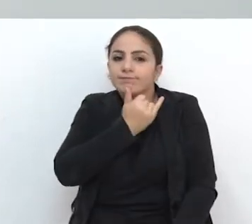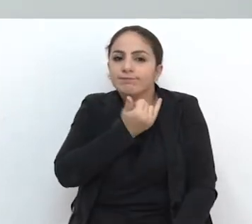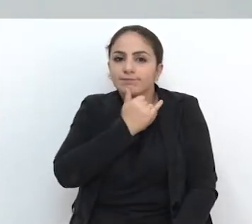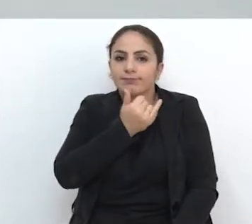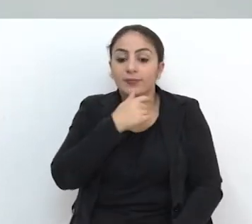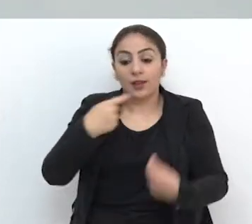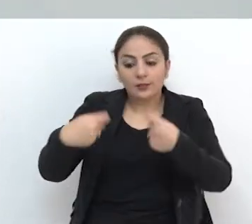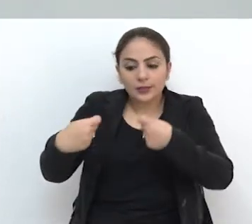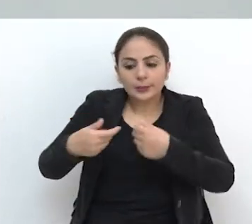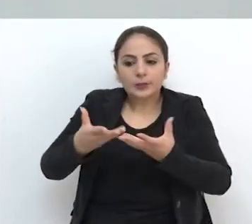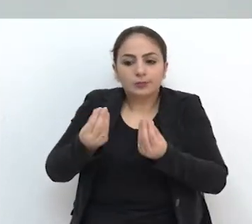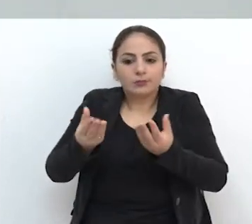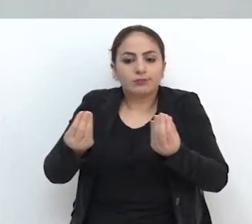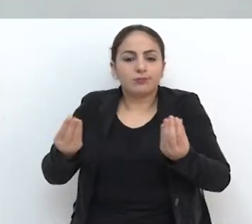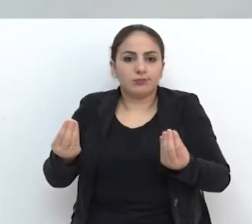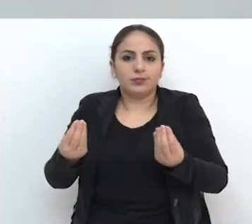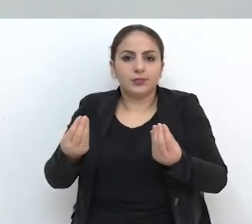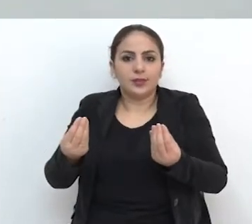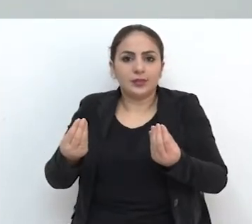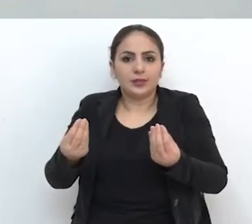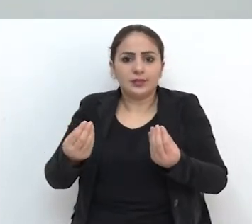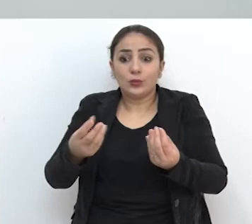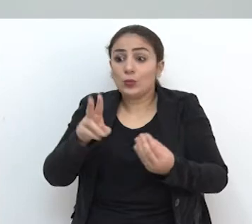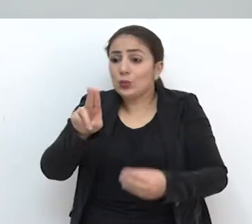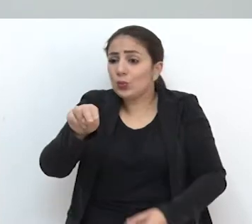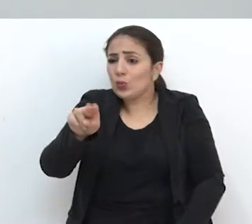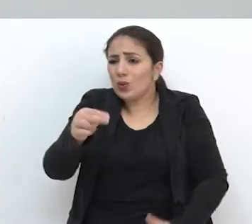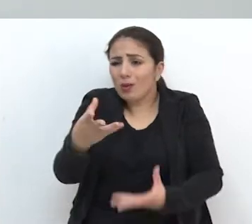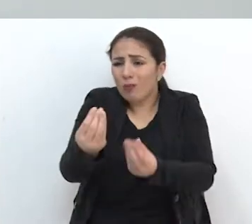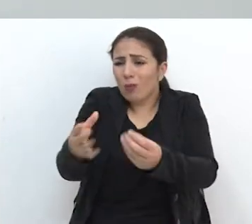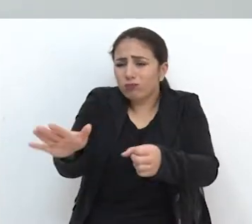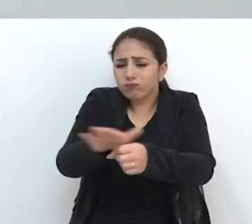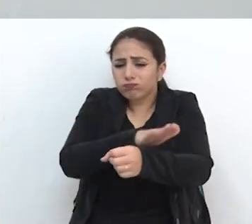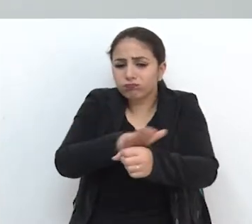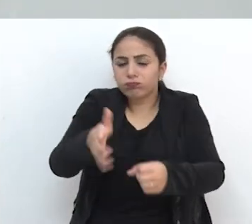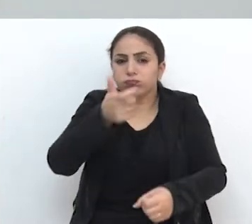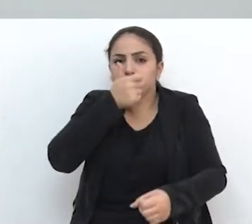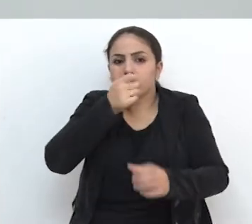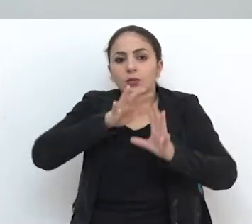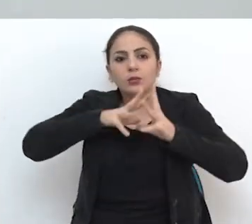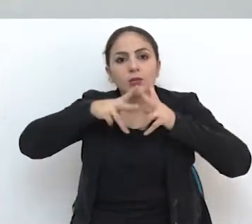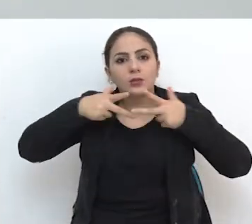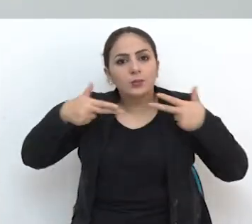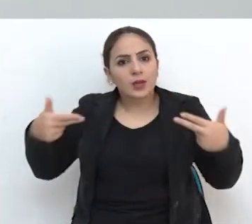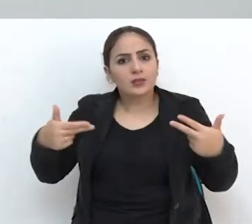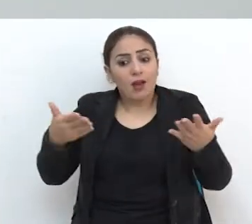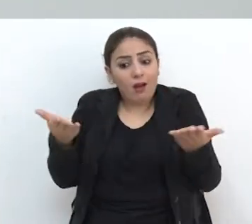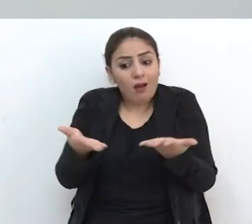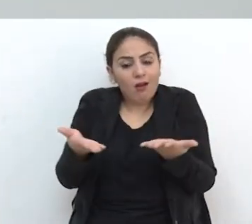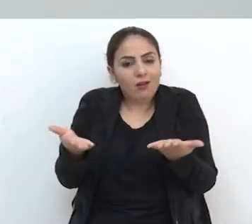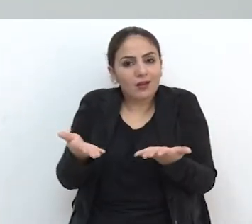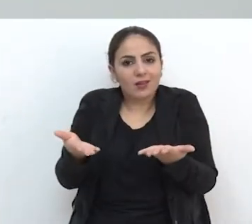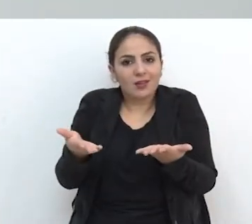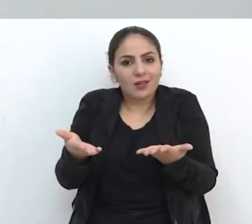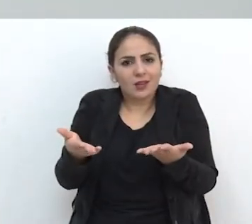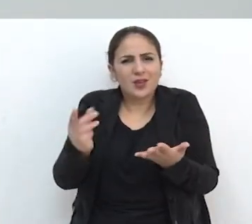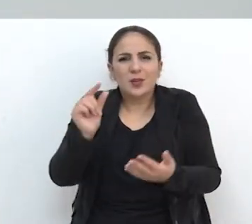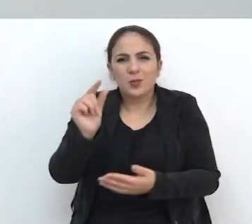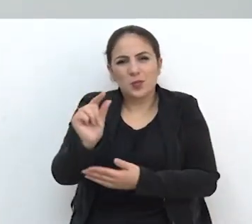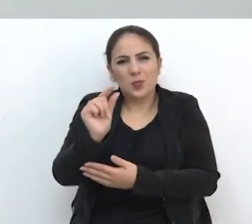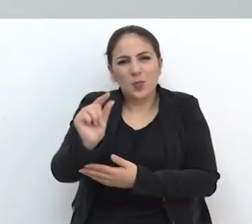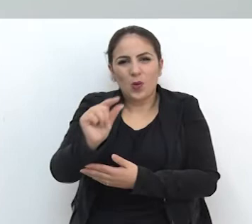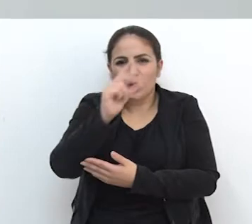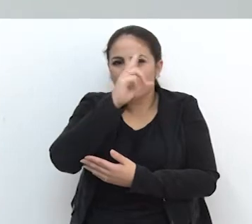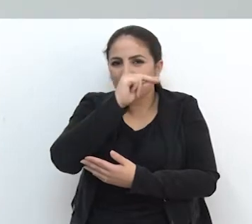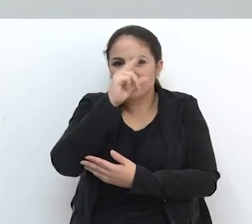Infelizmente, a demanda é muito grande. Nunca tivemos tantos animais em contrapartida tão pouco